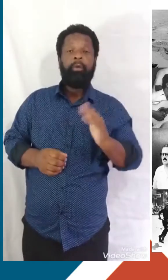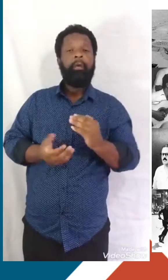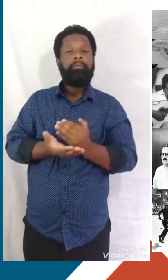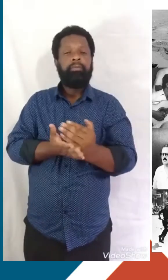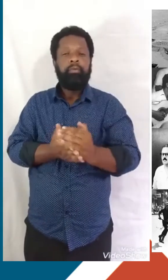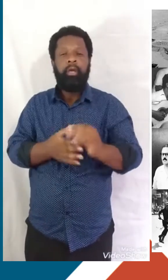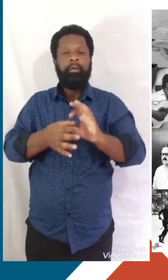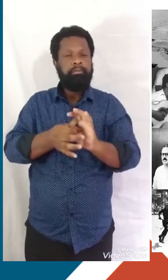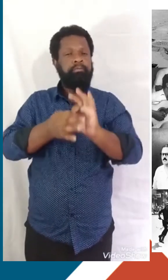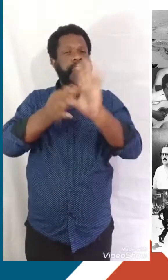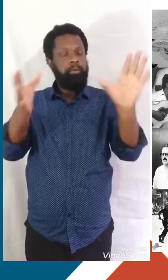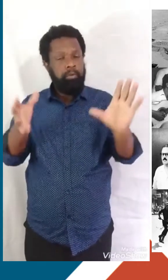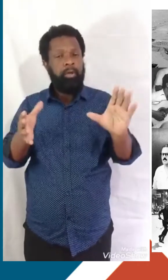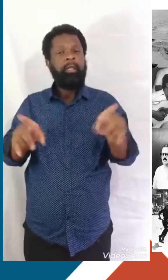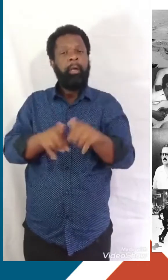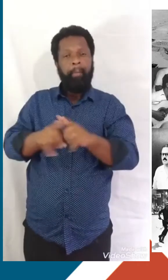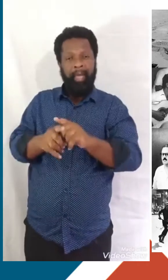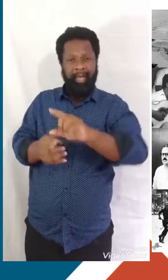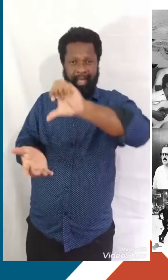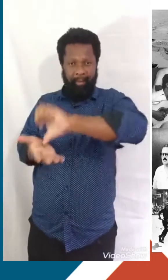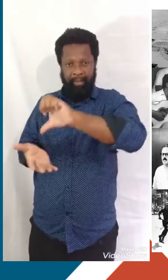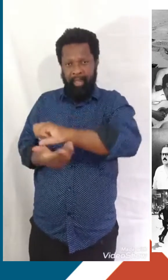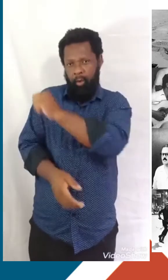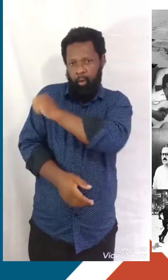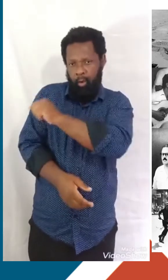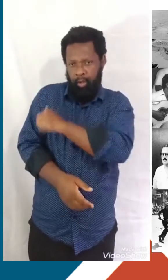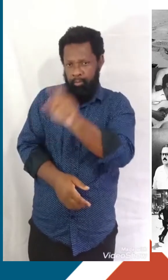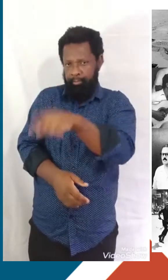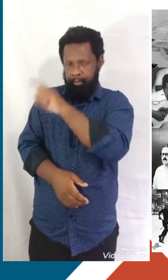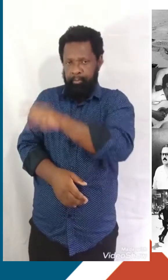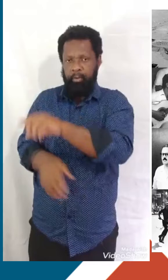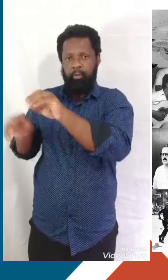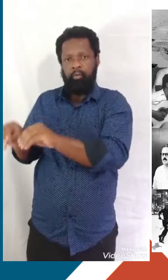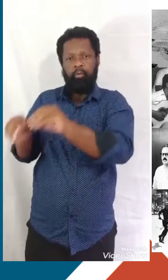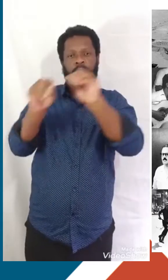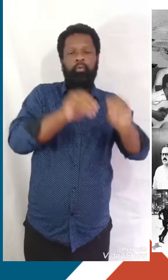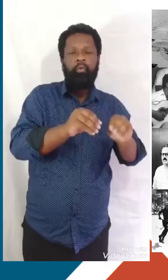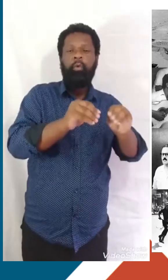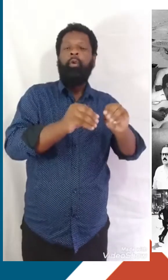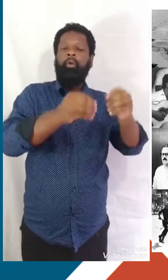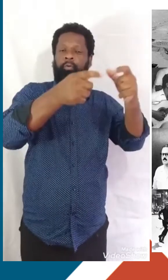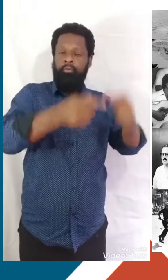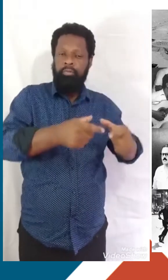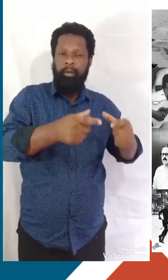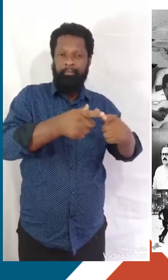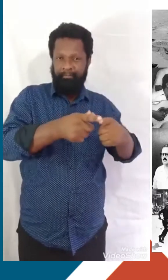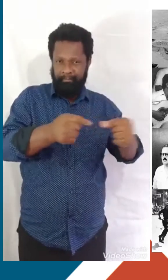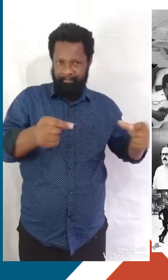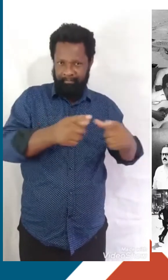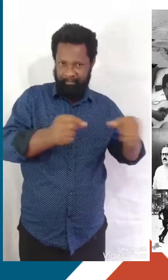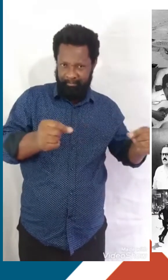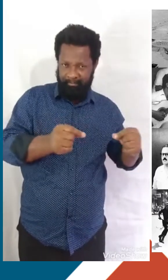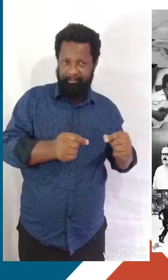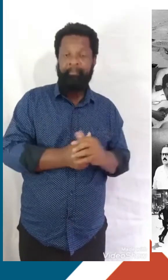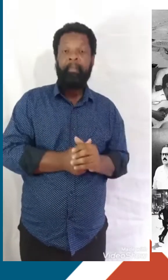de mudança da capital do Rio de Janeiro para Brasília, construída durante o governo de Juscelino Kubitschek.